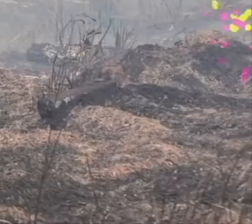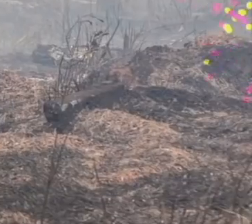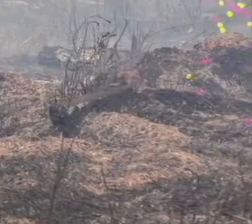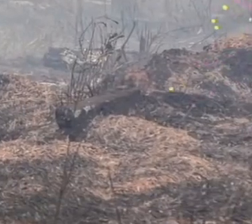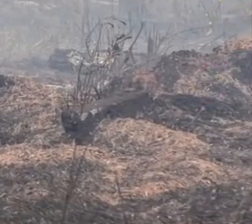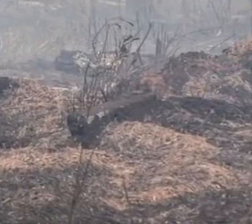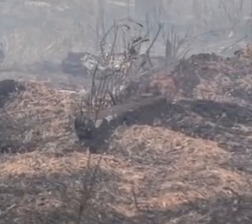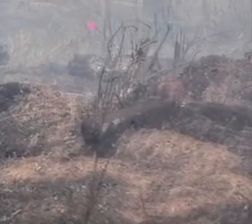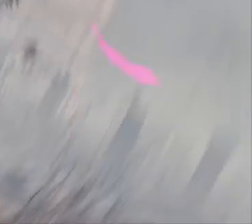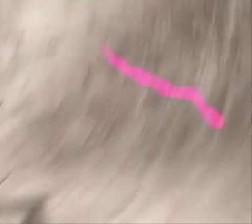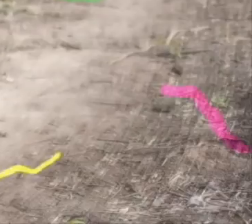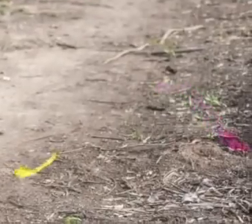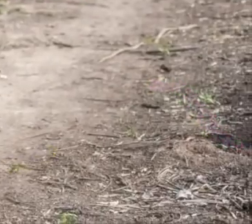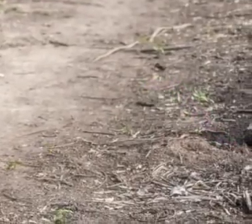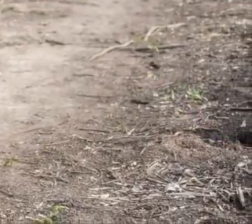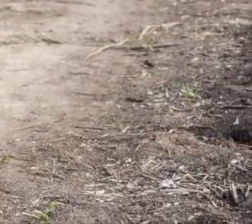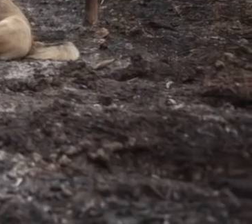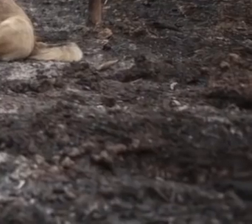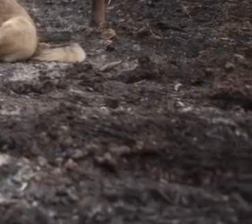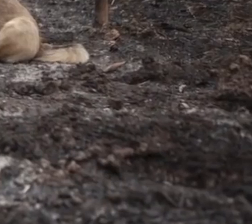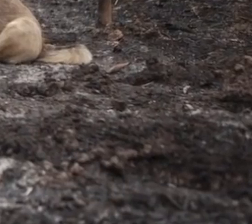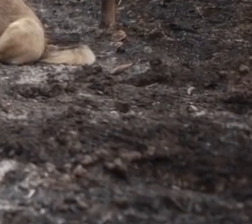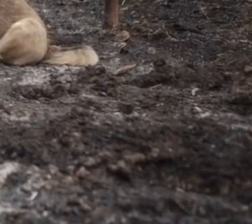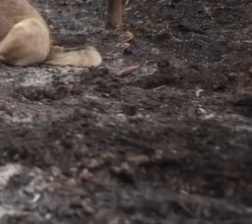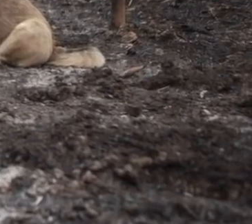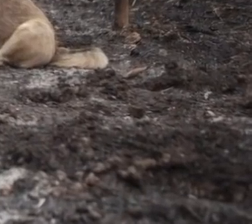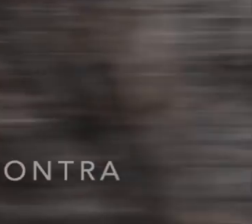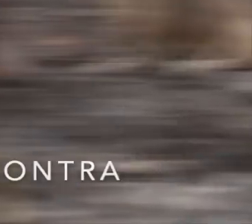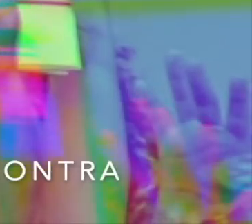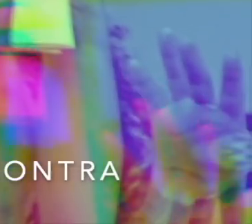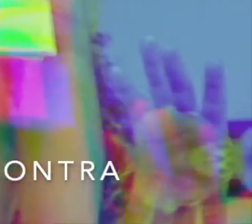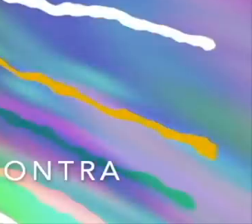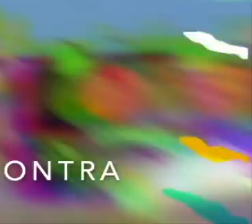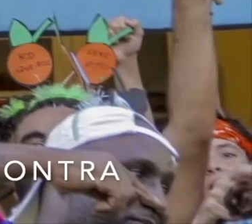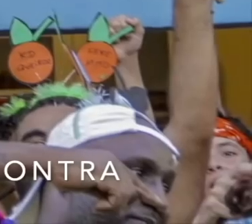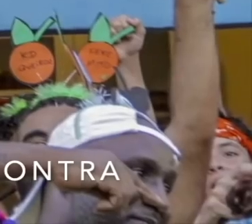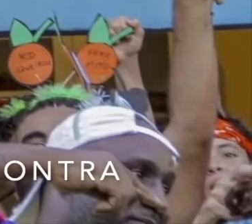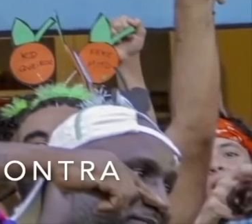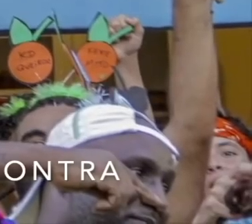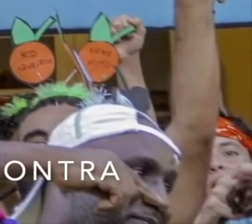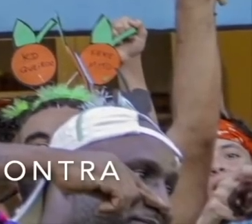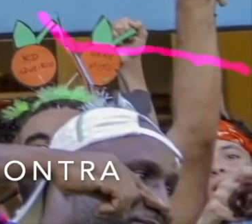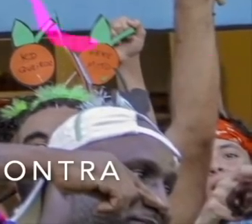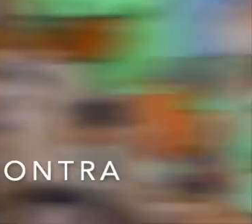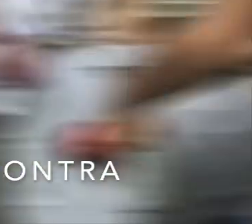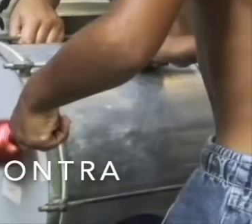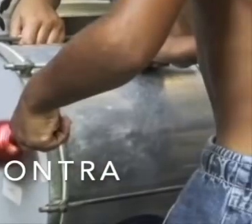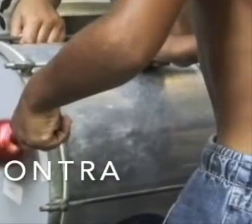Luta que é